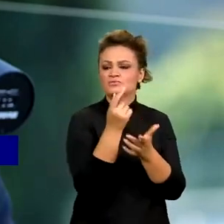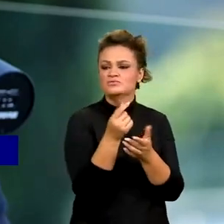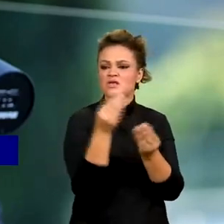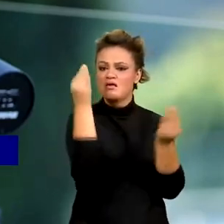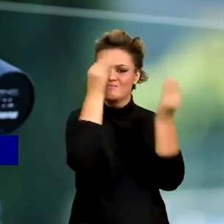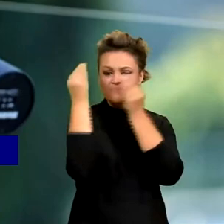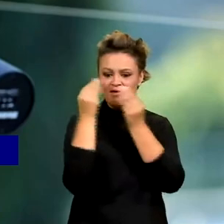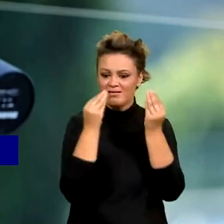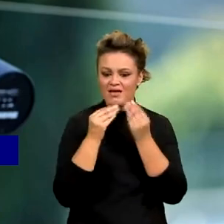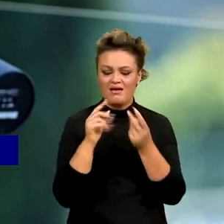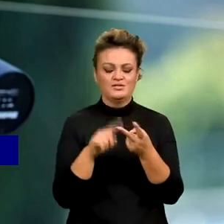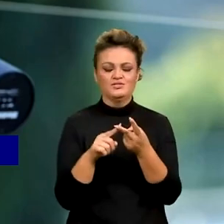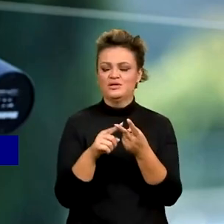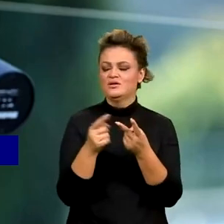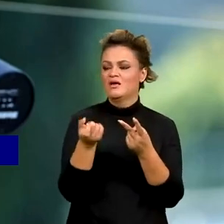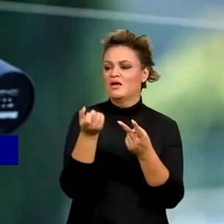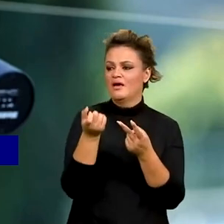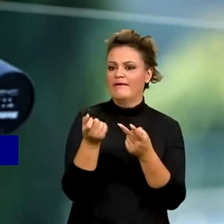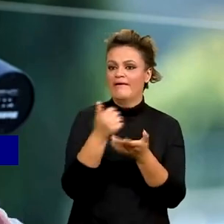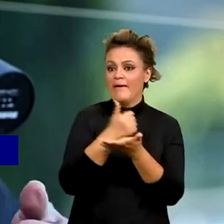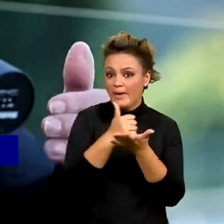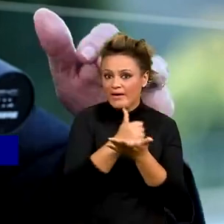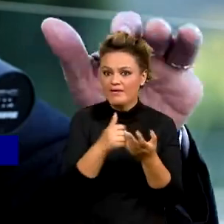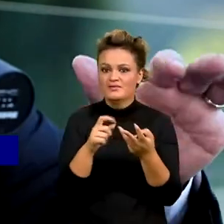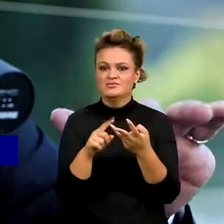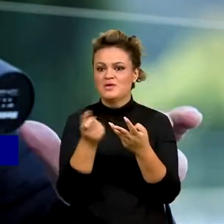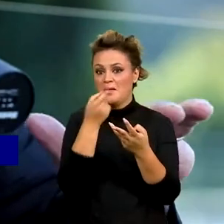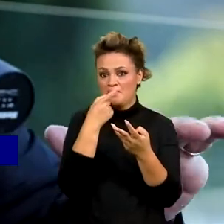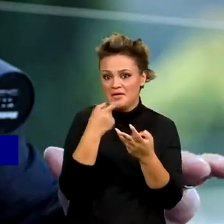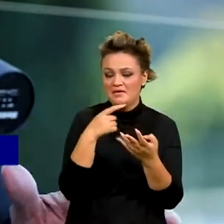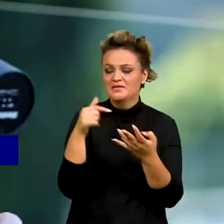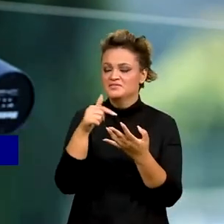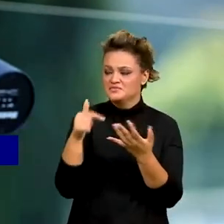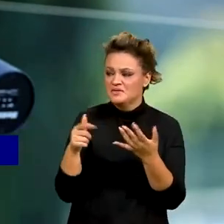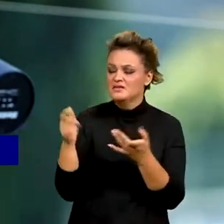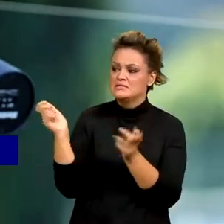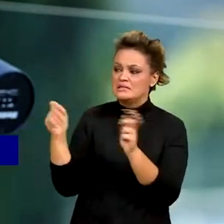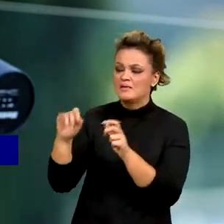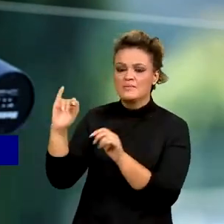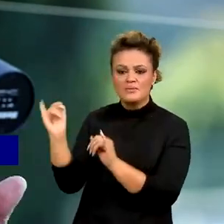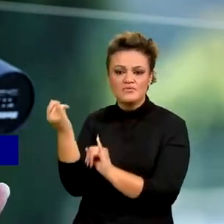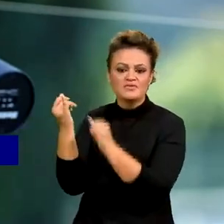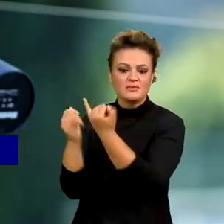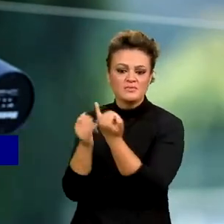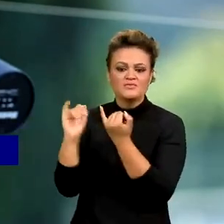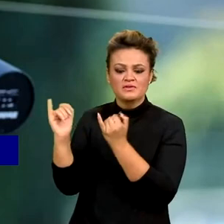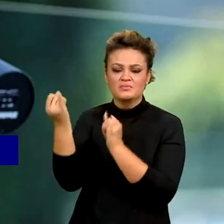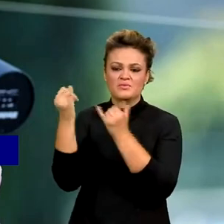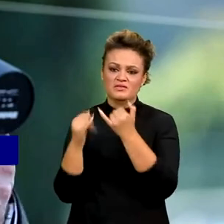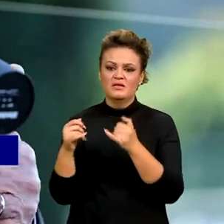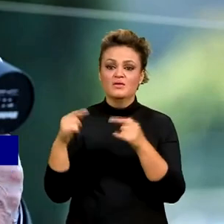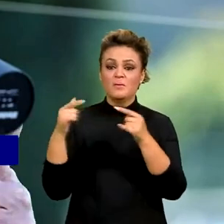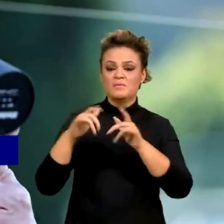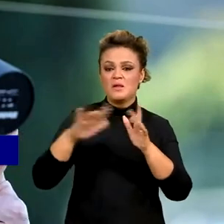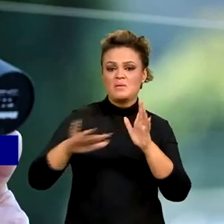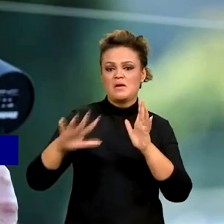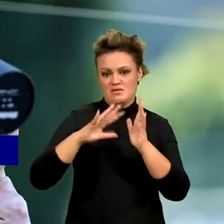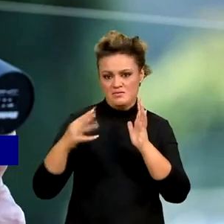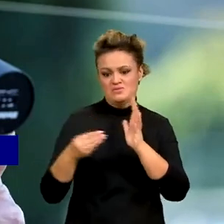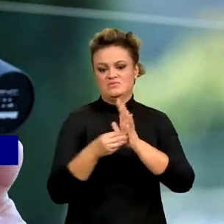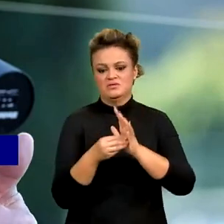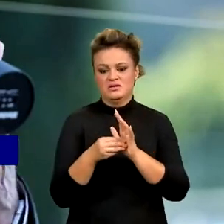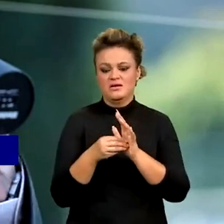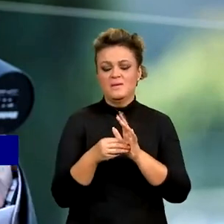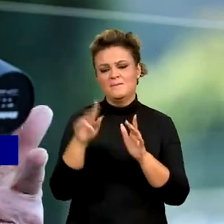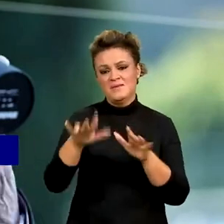empregos mais qualificados para as pessoas que moram nessa região e vale para toda a Amazônia mas nós temos mais bioma nós temos o Pantanal